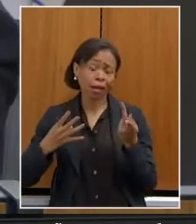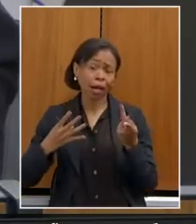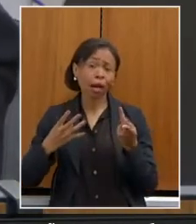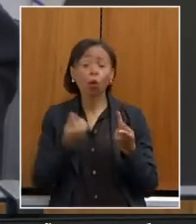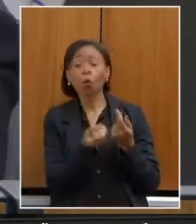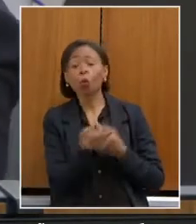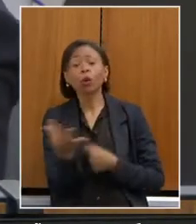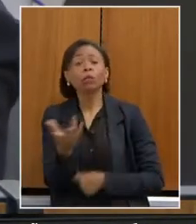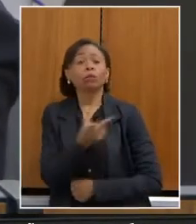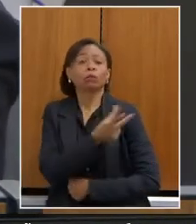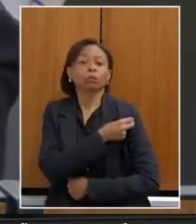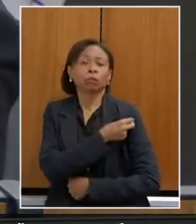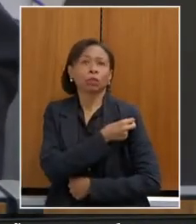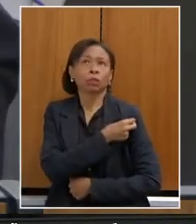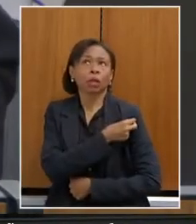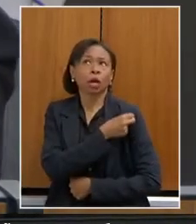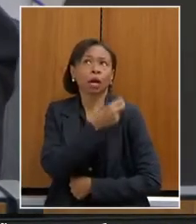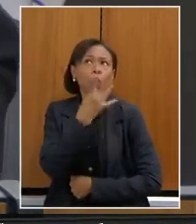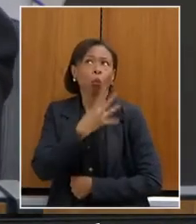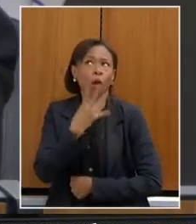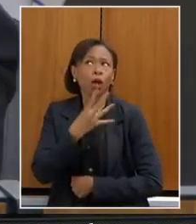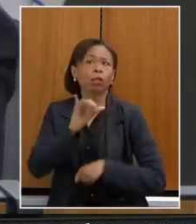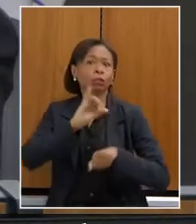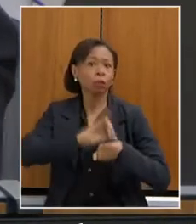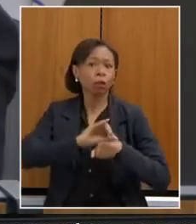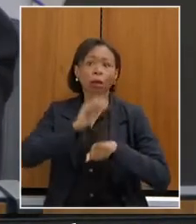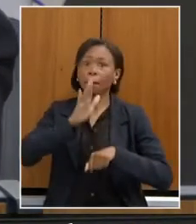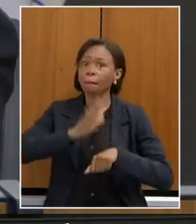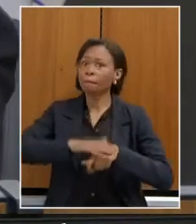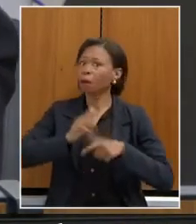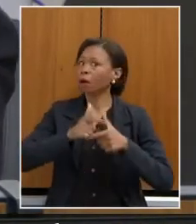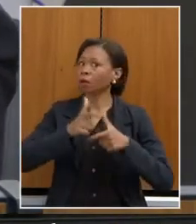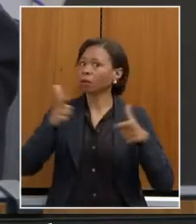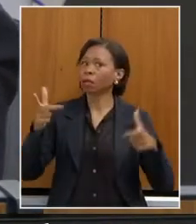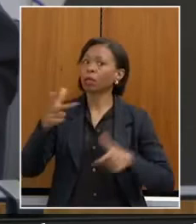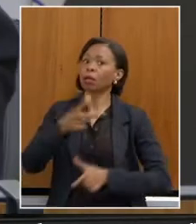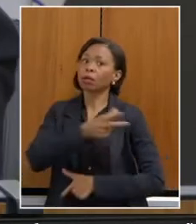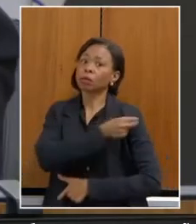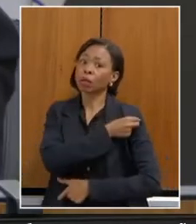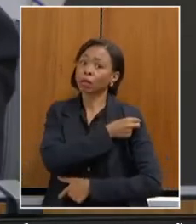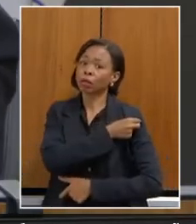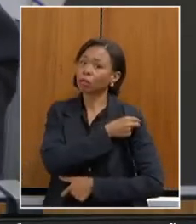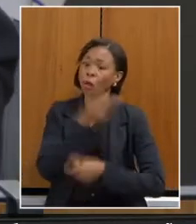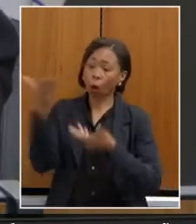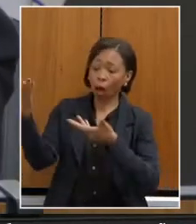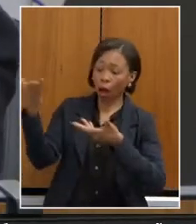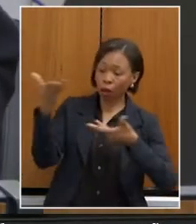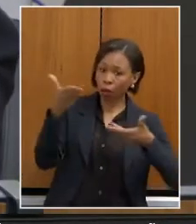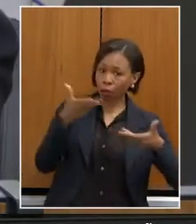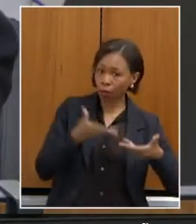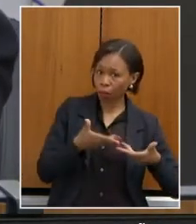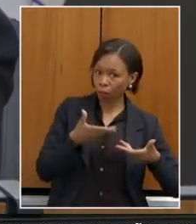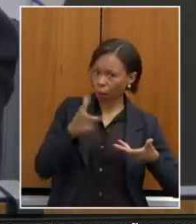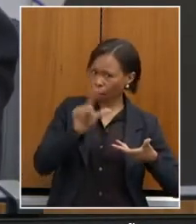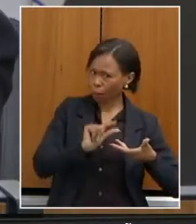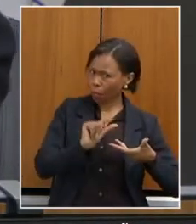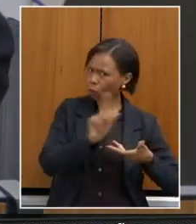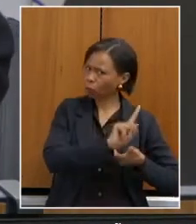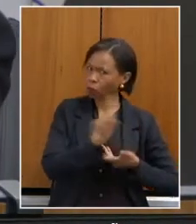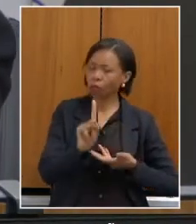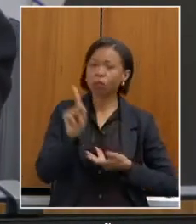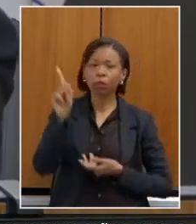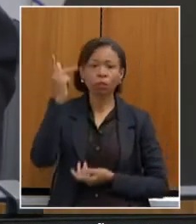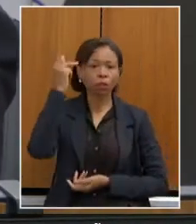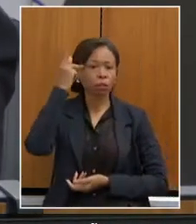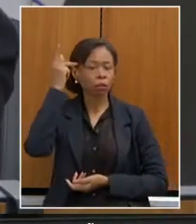é a quarta capital que mais aplicou vacina, ou seja, não está recebendo menos vacina. São Paulo, até a remessa